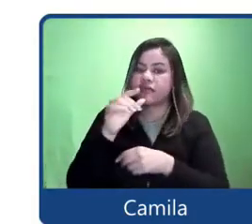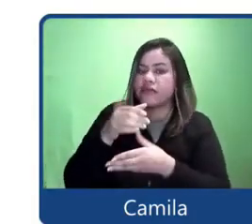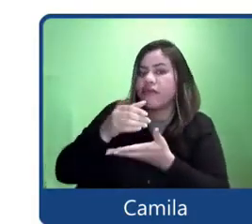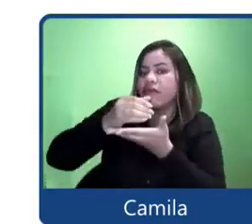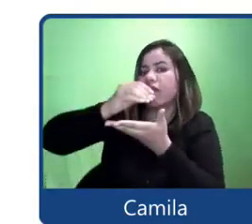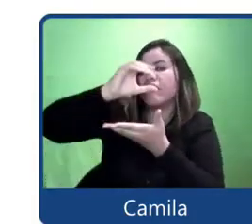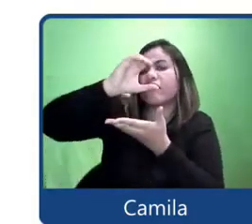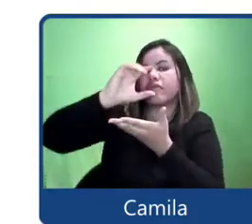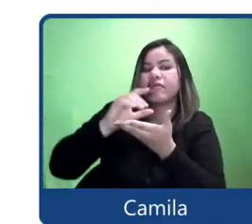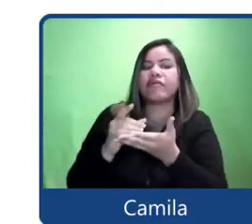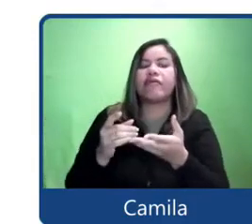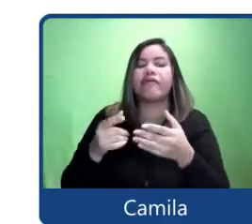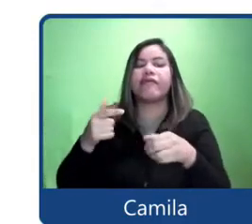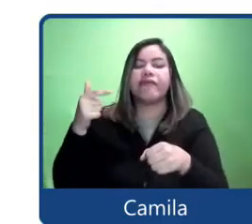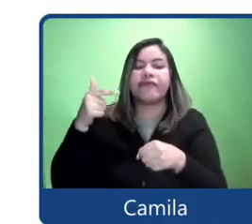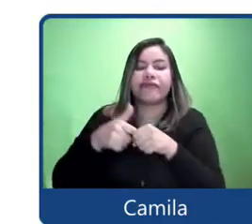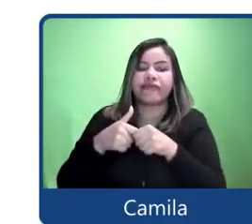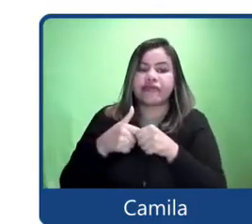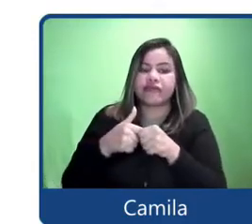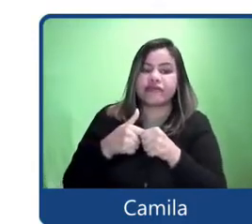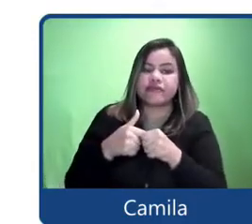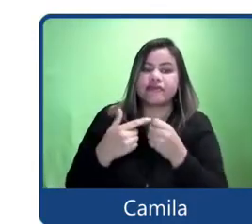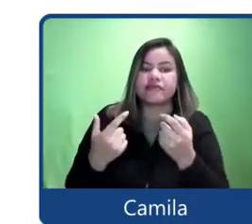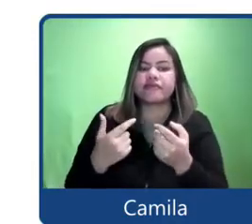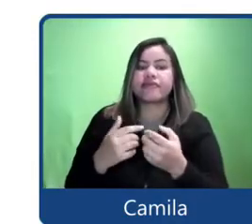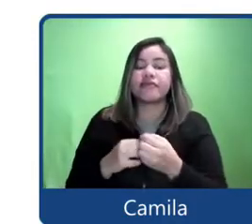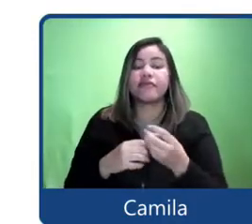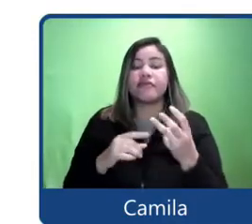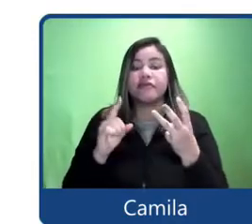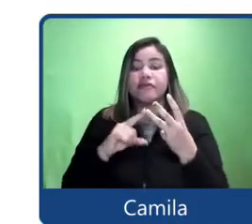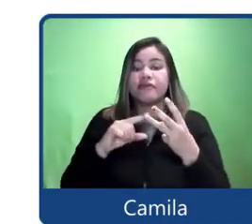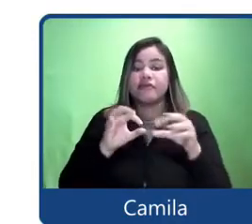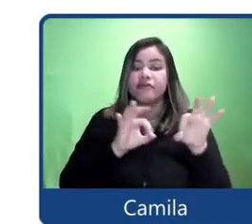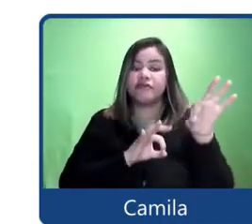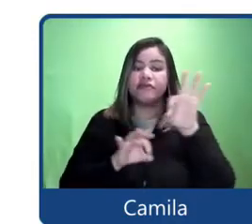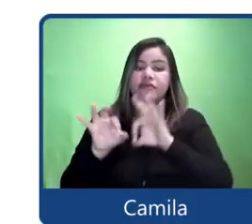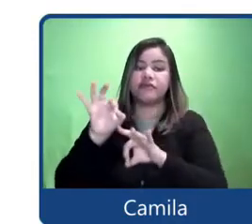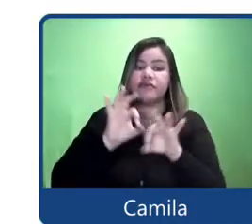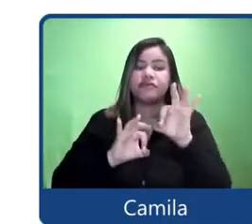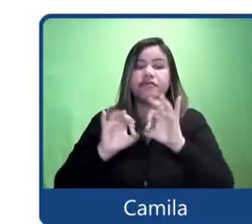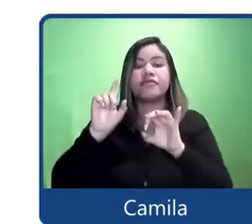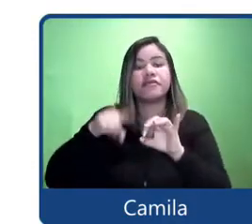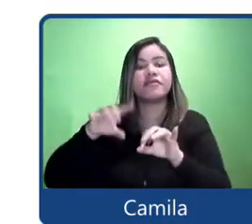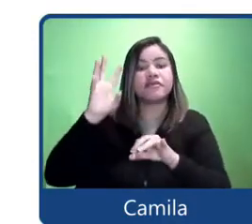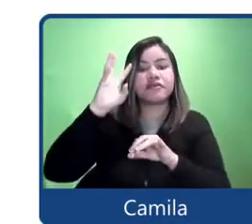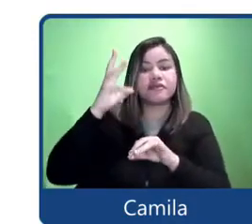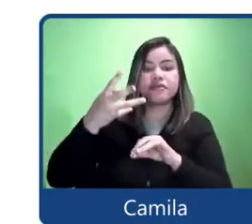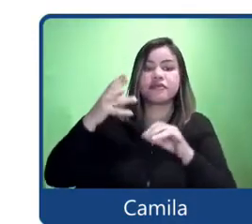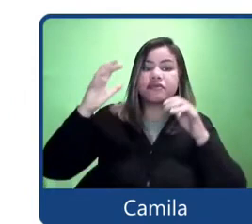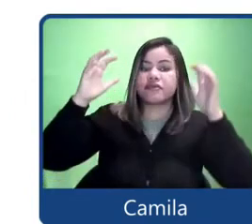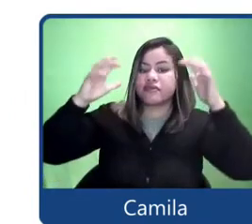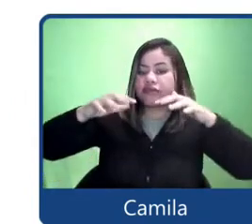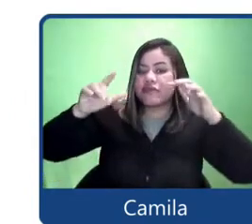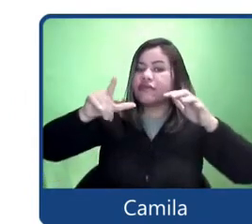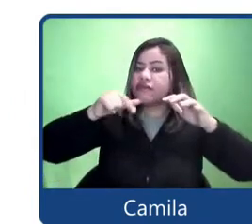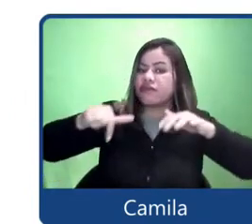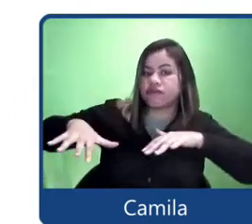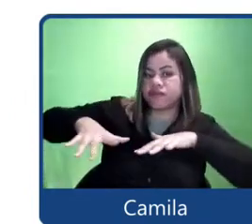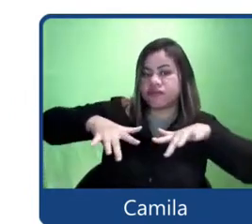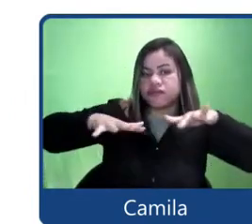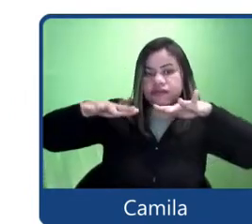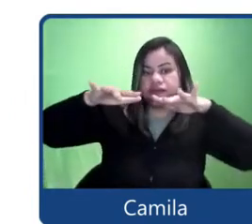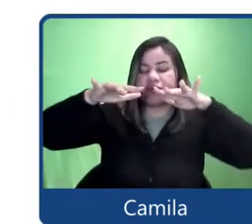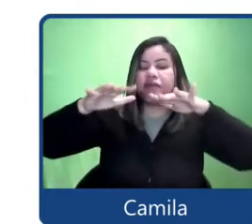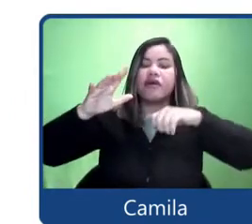o combustível, né. Regulação, a própria regulação do clima, né, controle de inundações, controle de